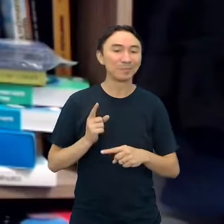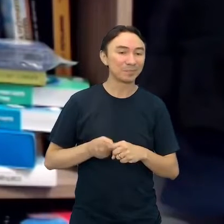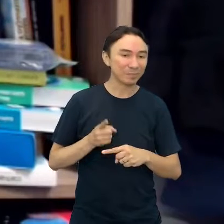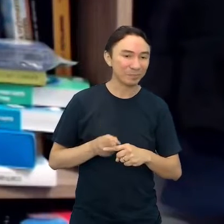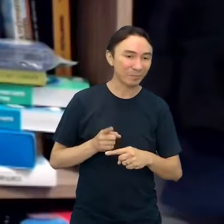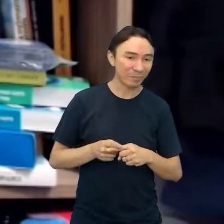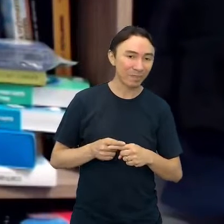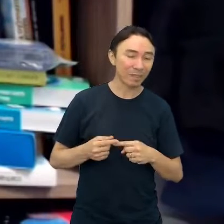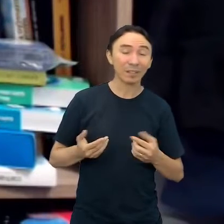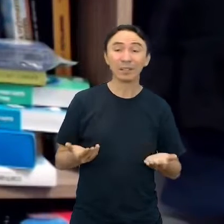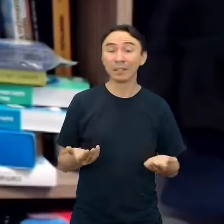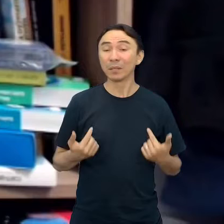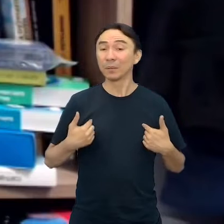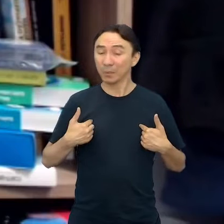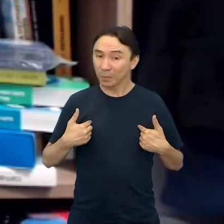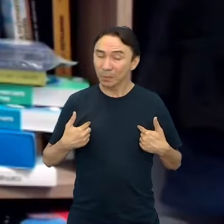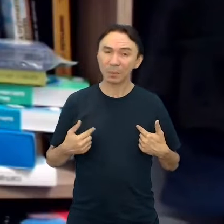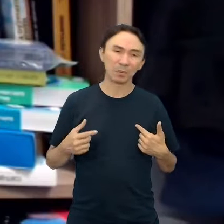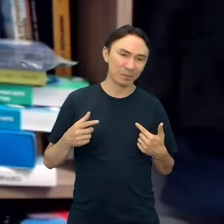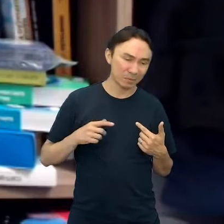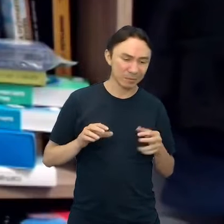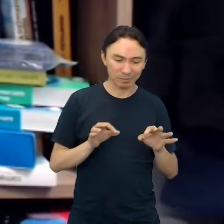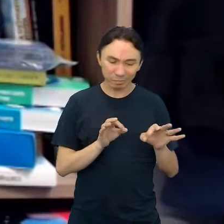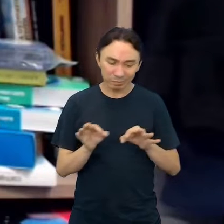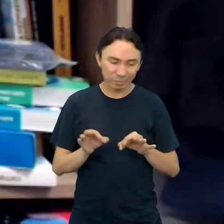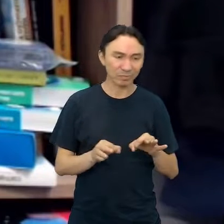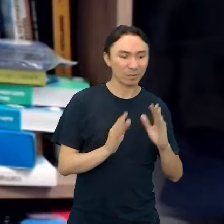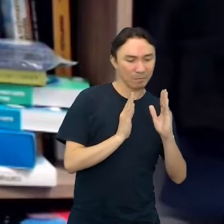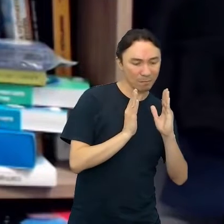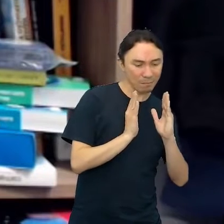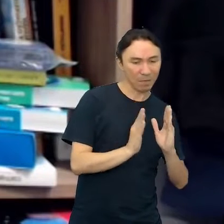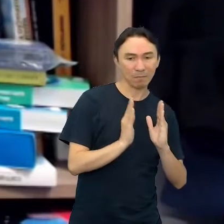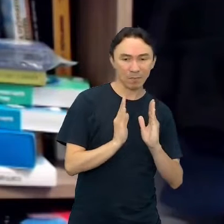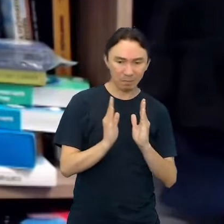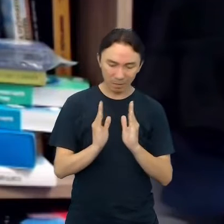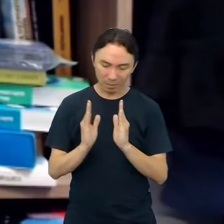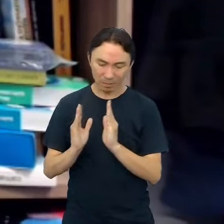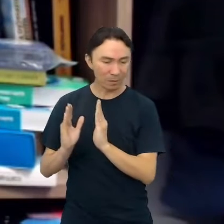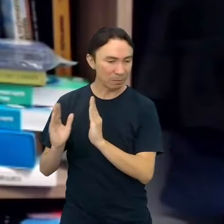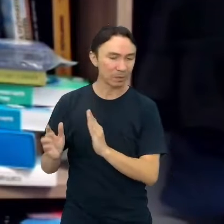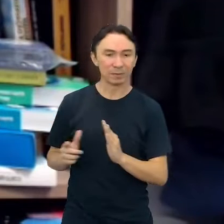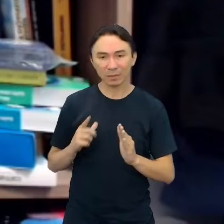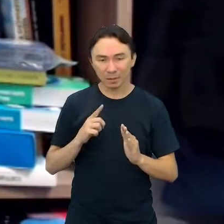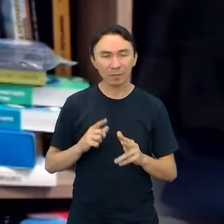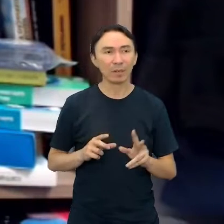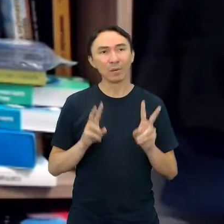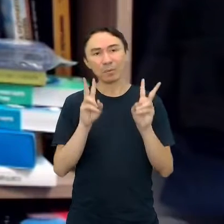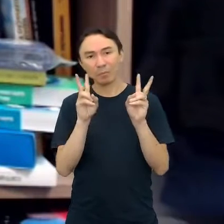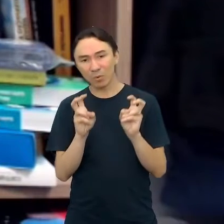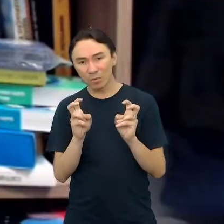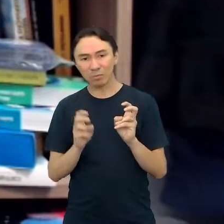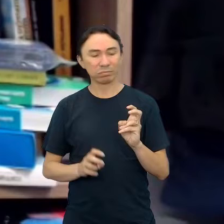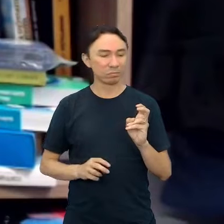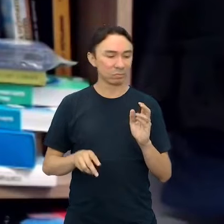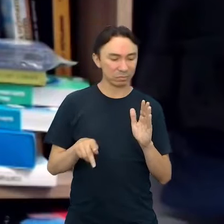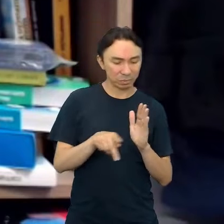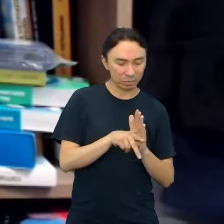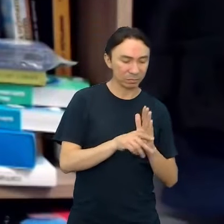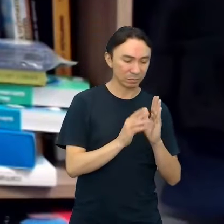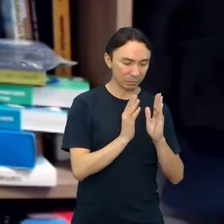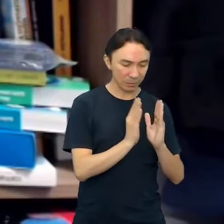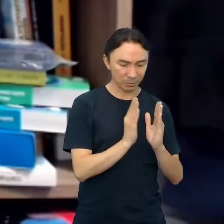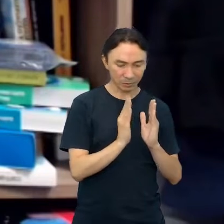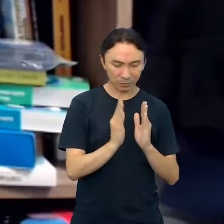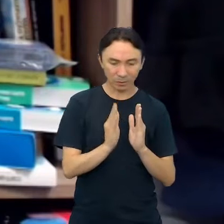uma reorganização aqui dos livros, reorganizando por assuntos, né, para que a gente facilite